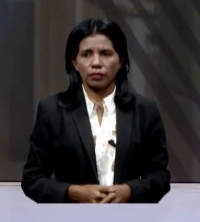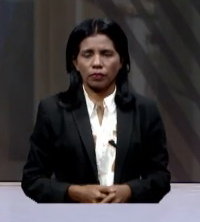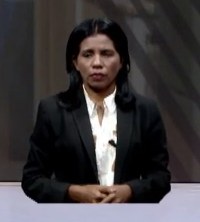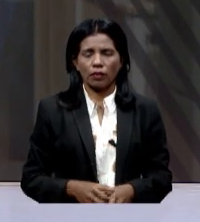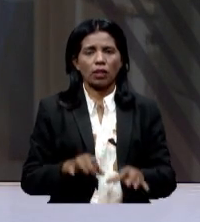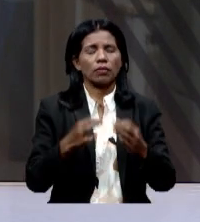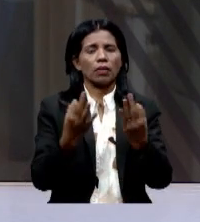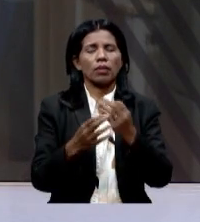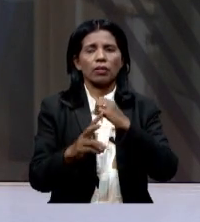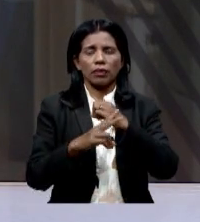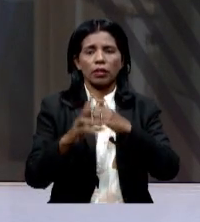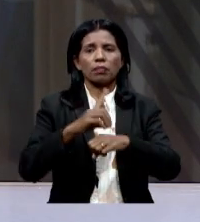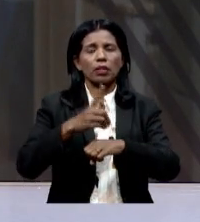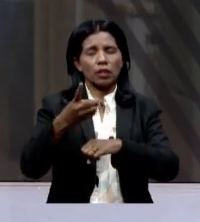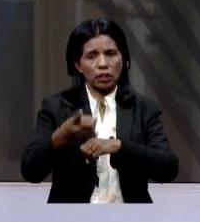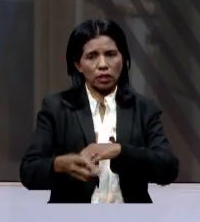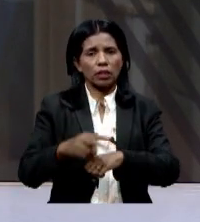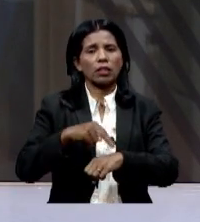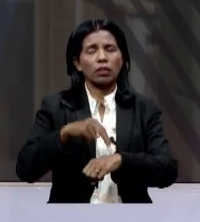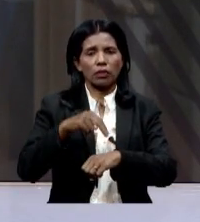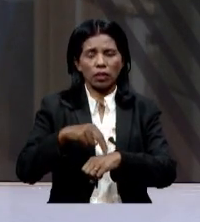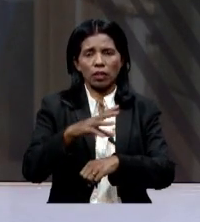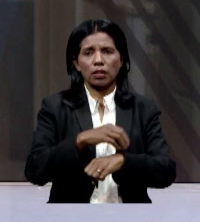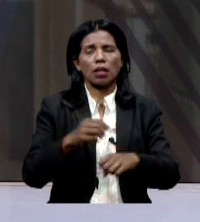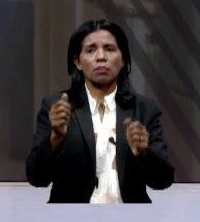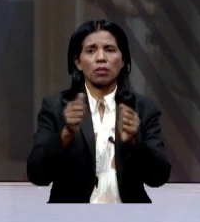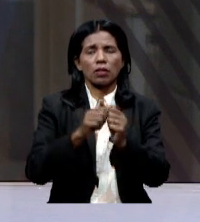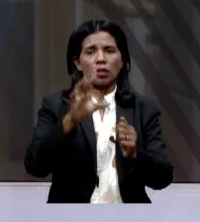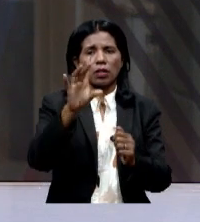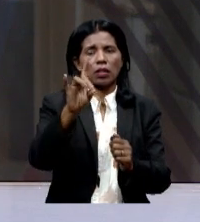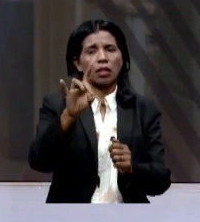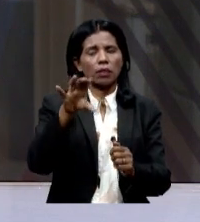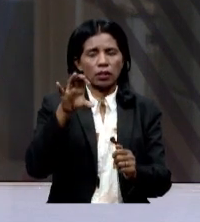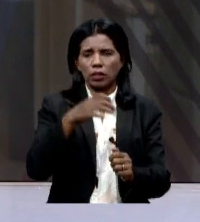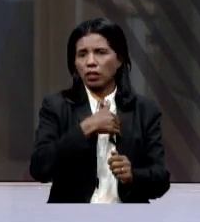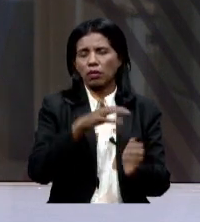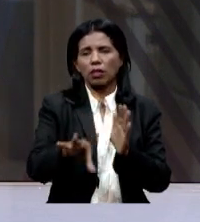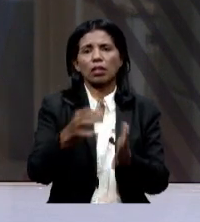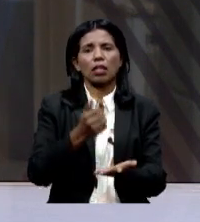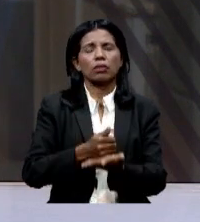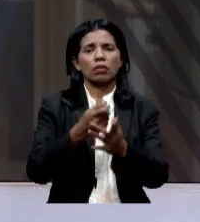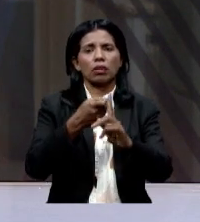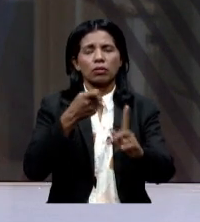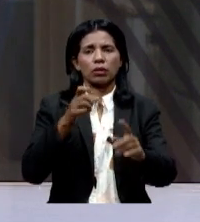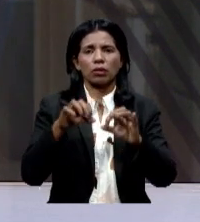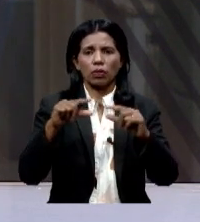Família vítima de desastres naturais quase atossoalo, cidade que tem apoio material construção.